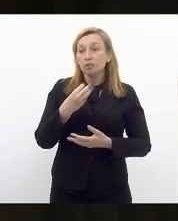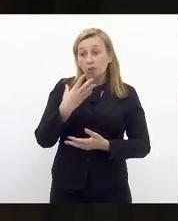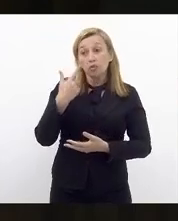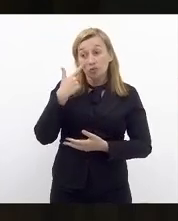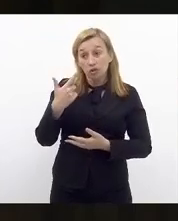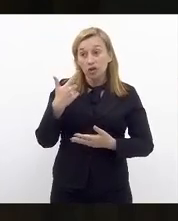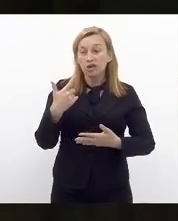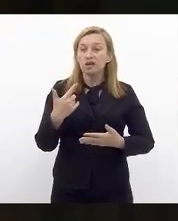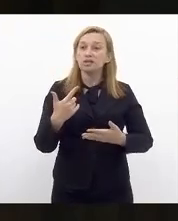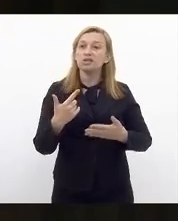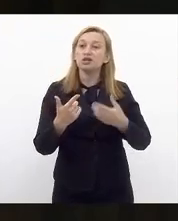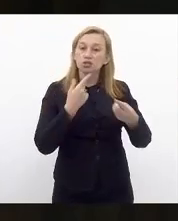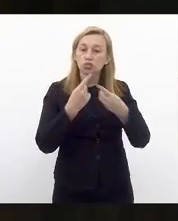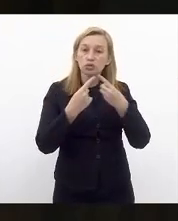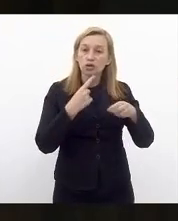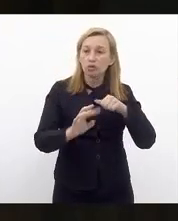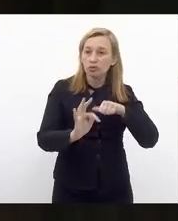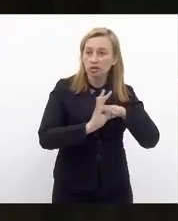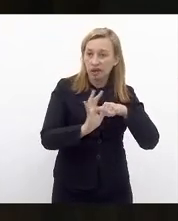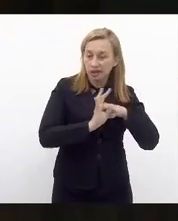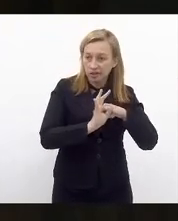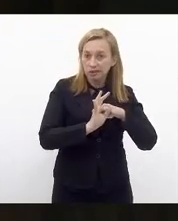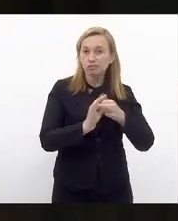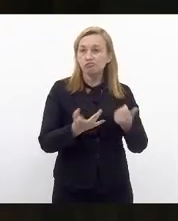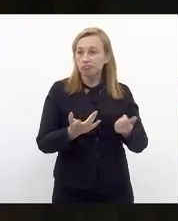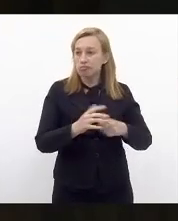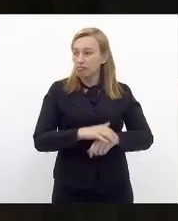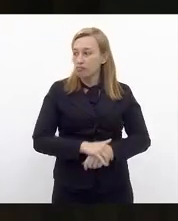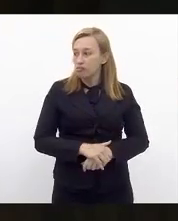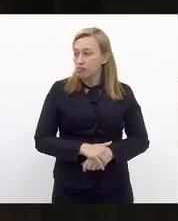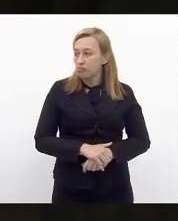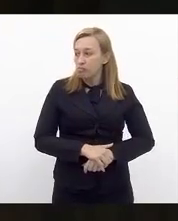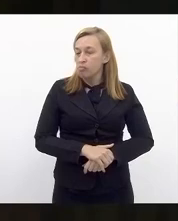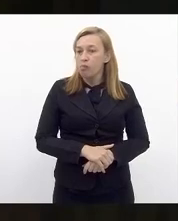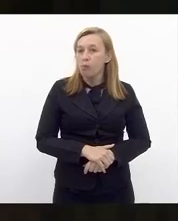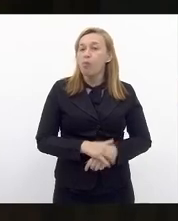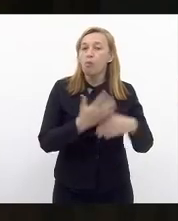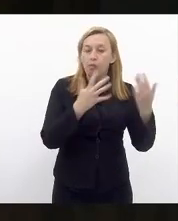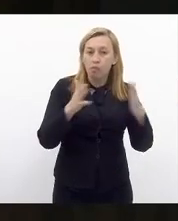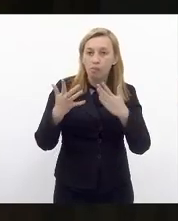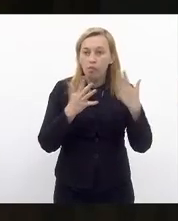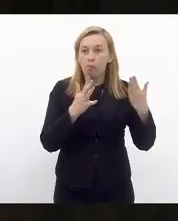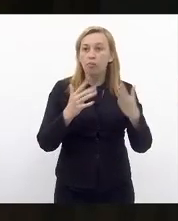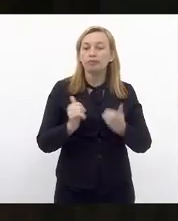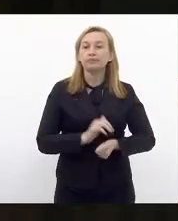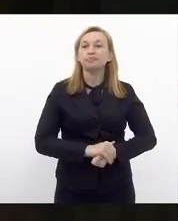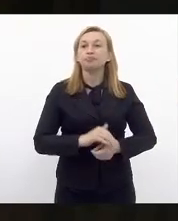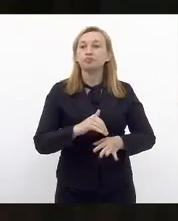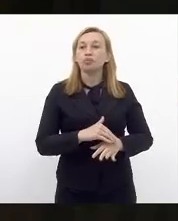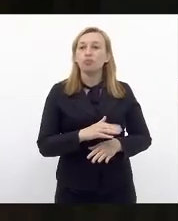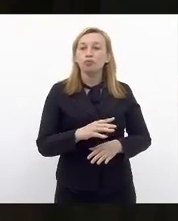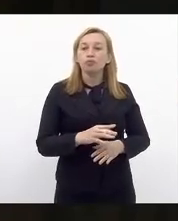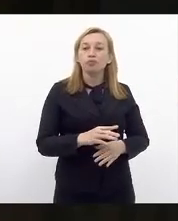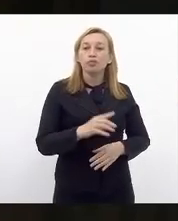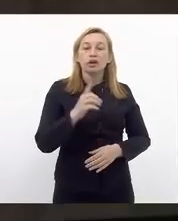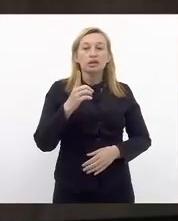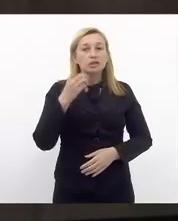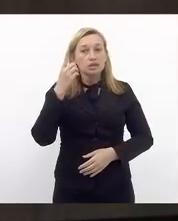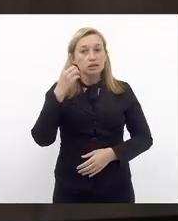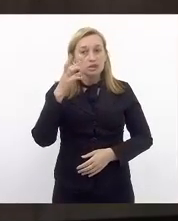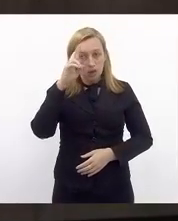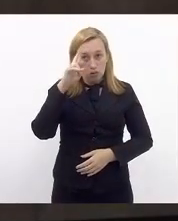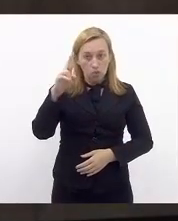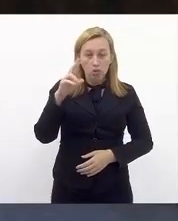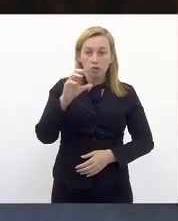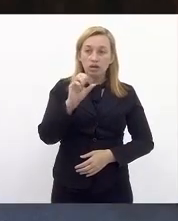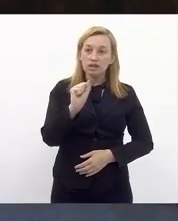assistir uma discussão eminentemente técnica daí do regramento que ser adotado então parabenizar tanto ao Senhor Sandro e